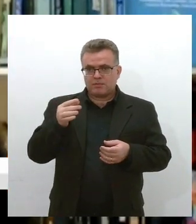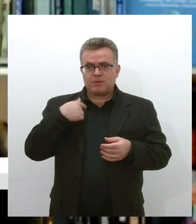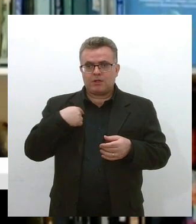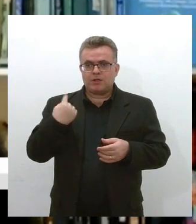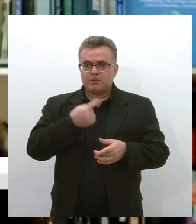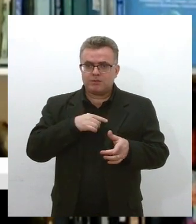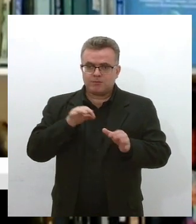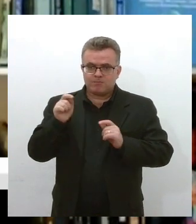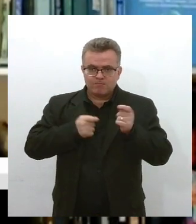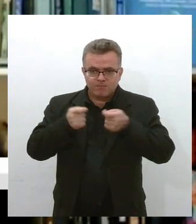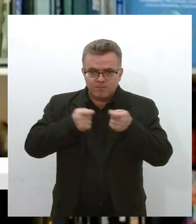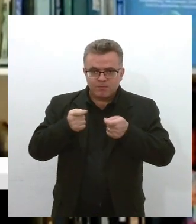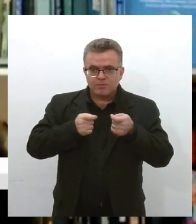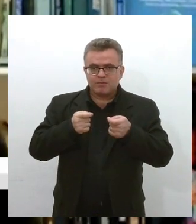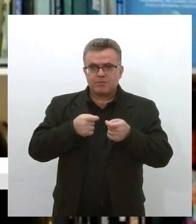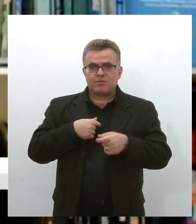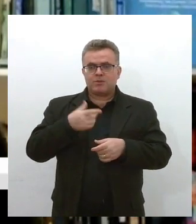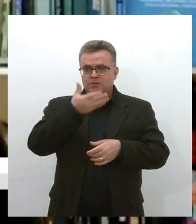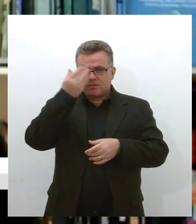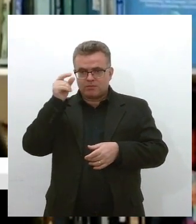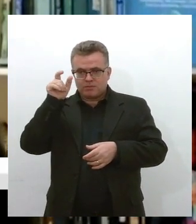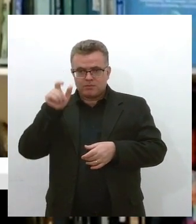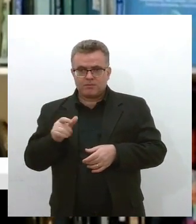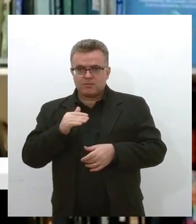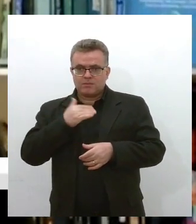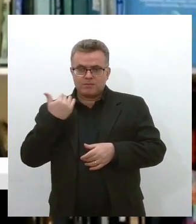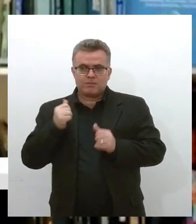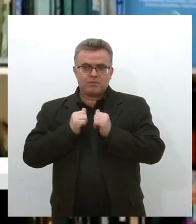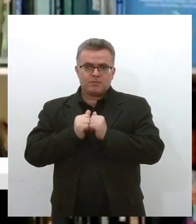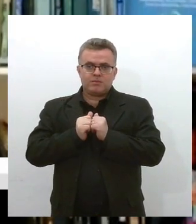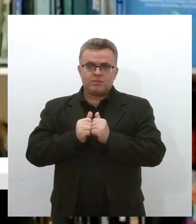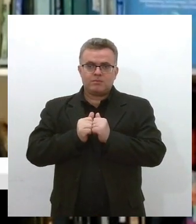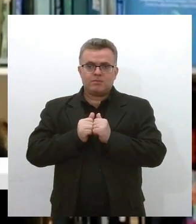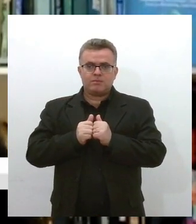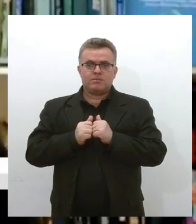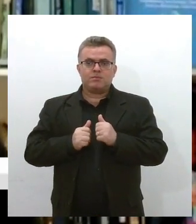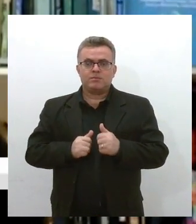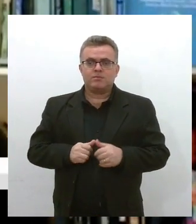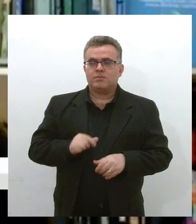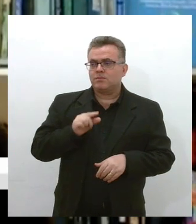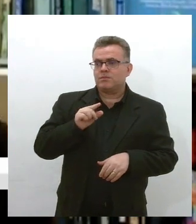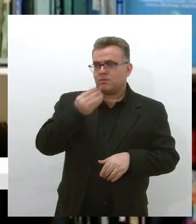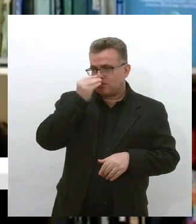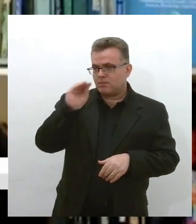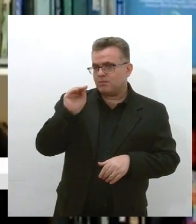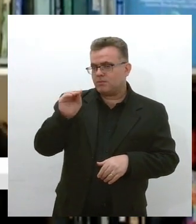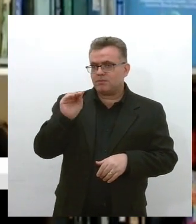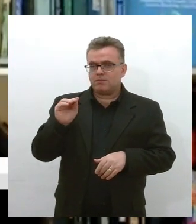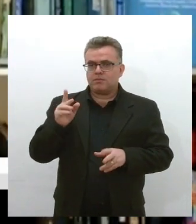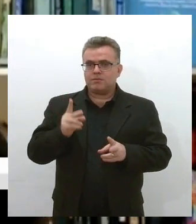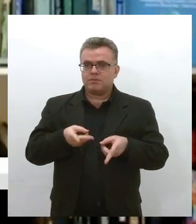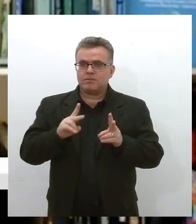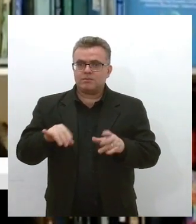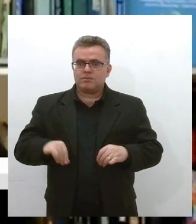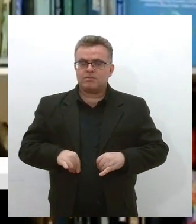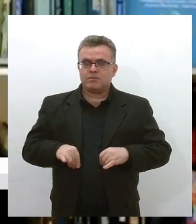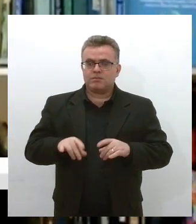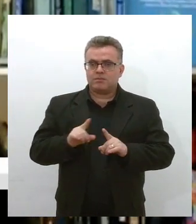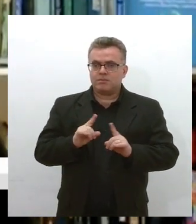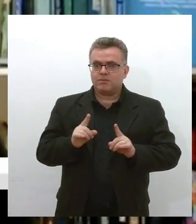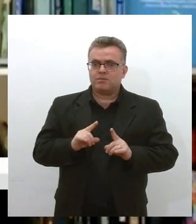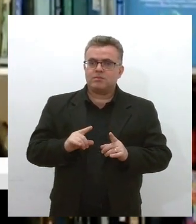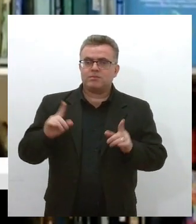não tem como dizer, agora eu vou esquecer que eu convivi com essa pessoa, vou esquecer que ela fez parte da minha vida para não sofrer. É muito